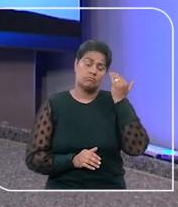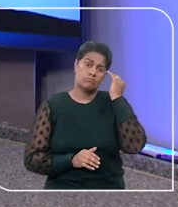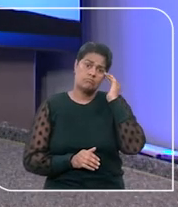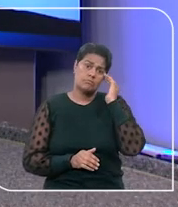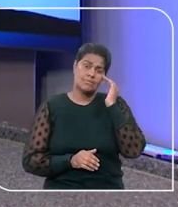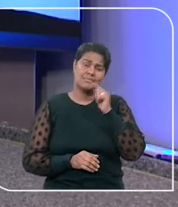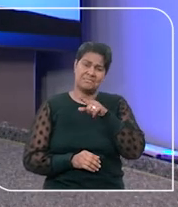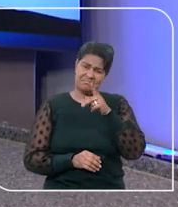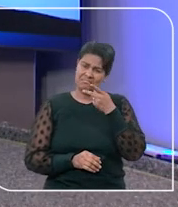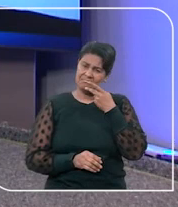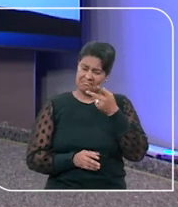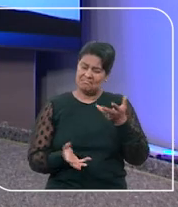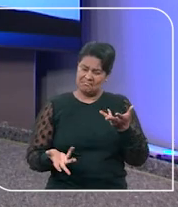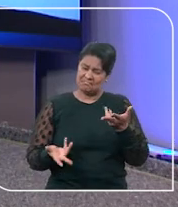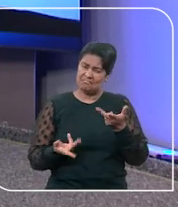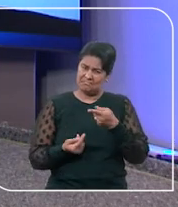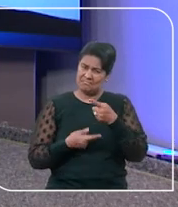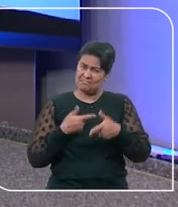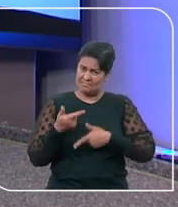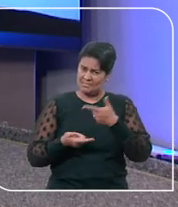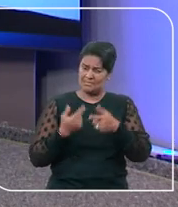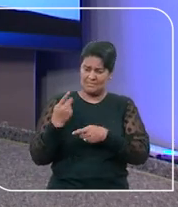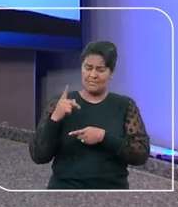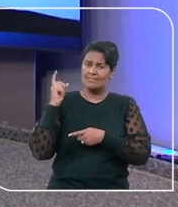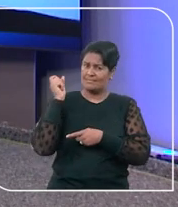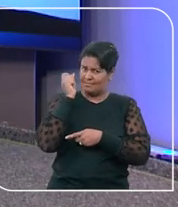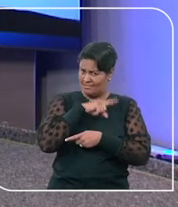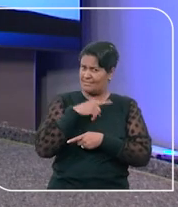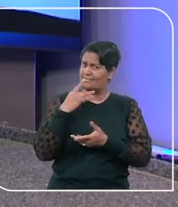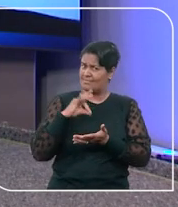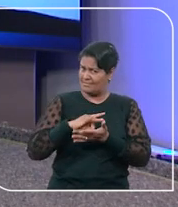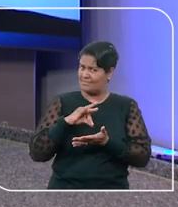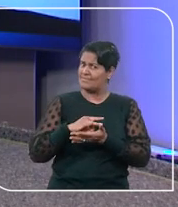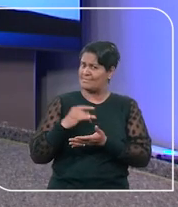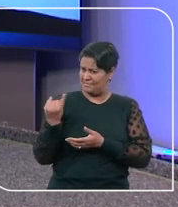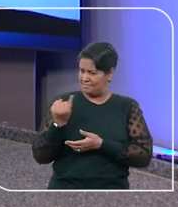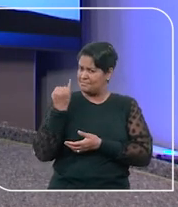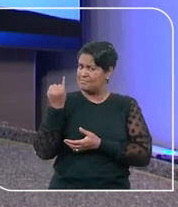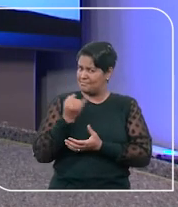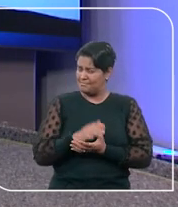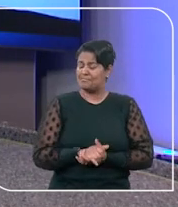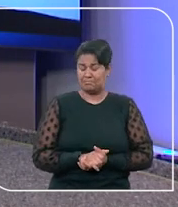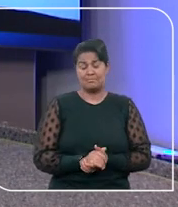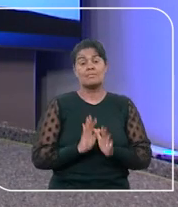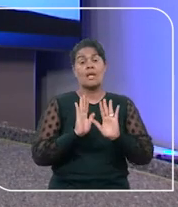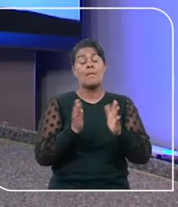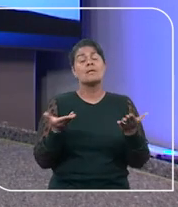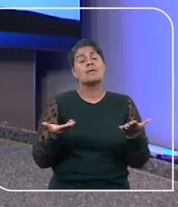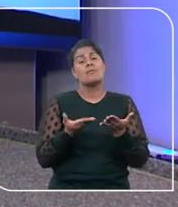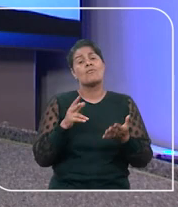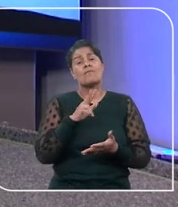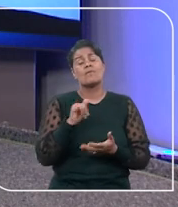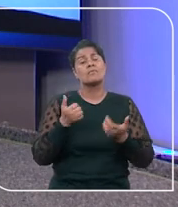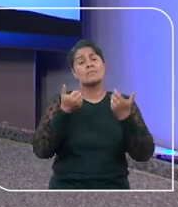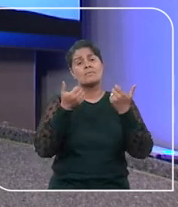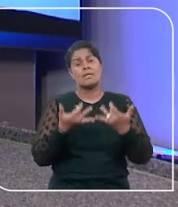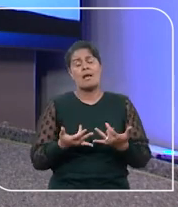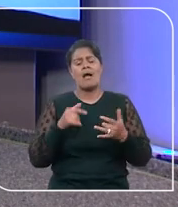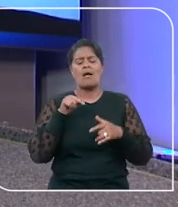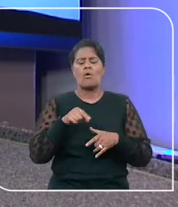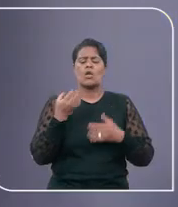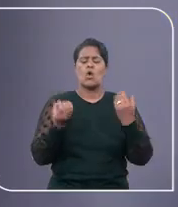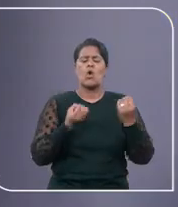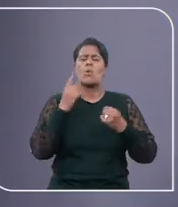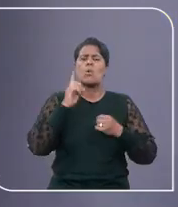hercúlea, árdua e importantíssima do síndico. A gente vai passar agora a falar sobre essa estruturação predial, enfim, falar um